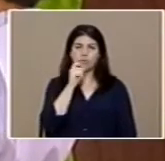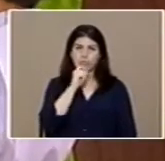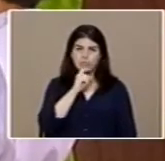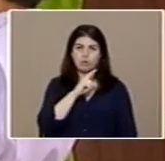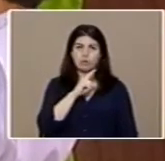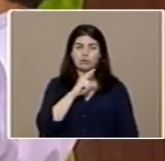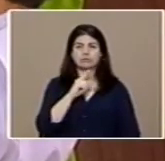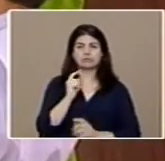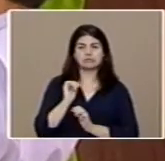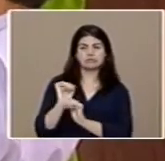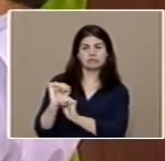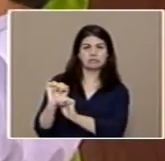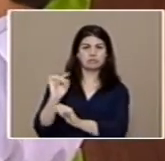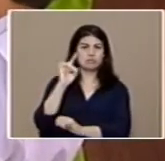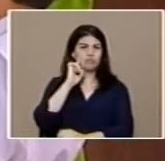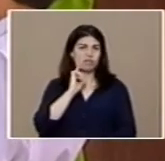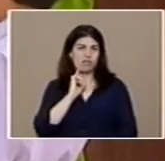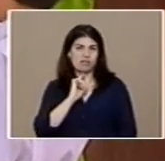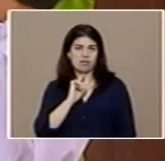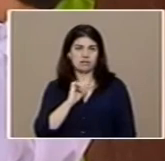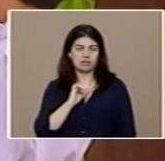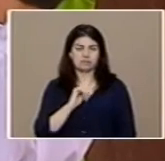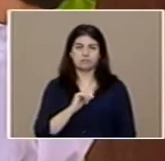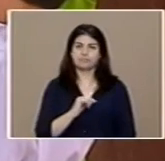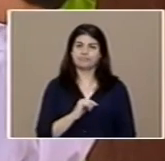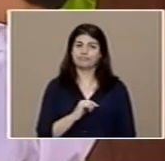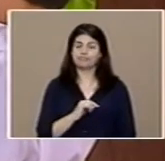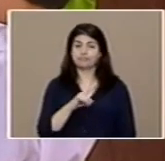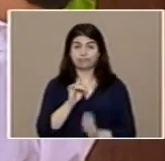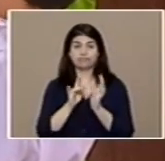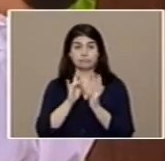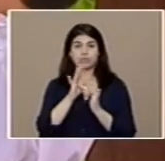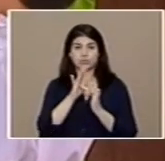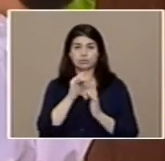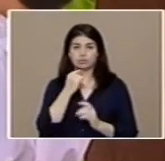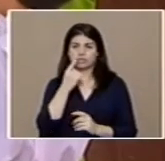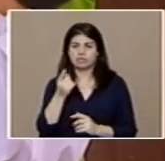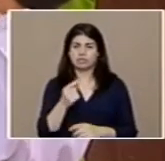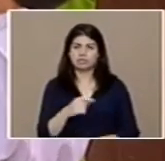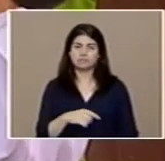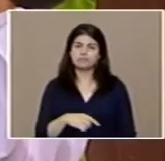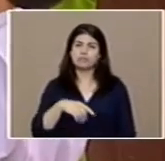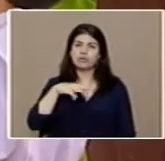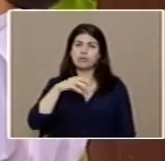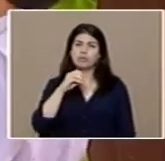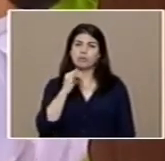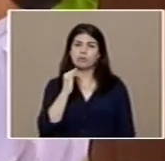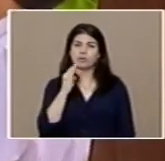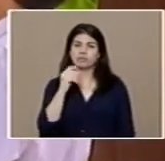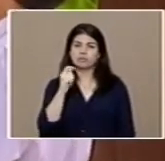a sua mulher e Jesus disse-lhes que vos ordenou Moisés